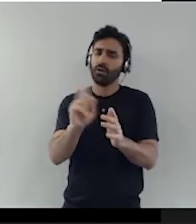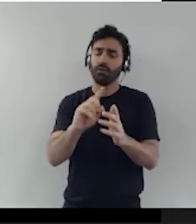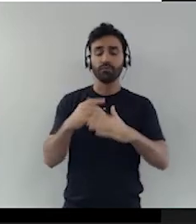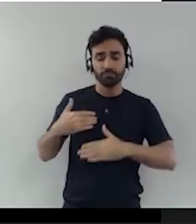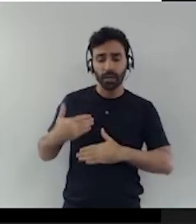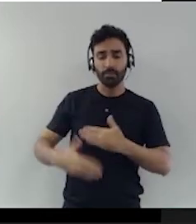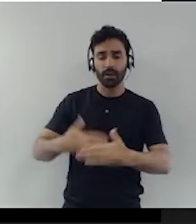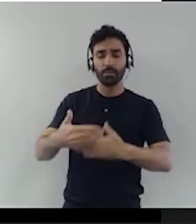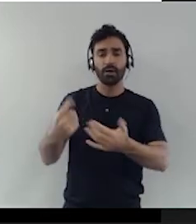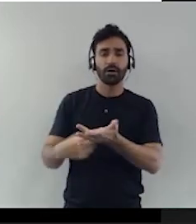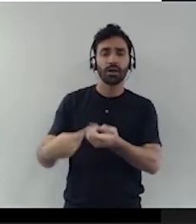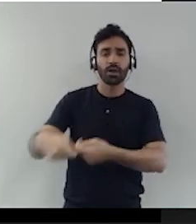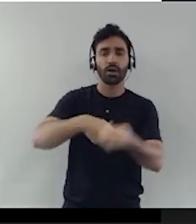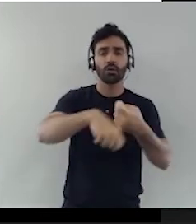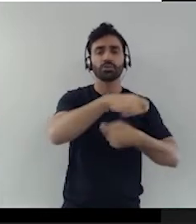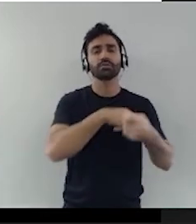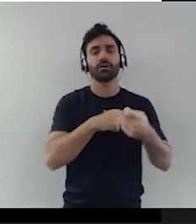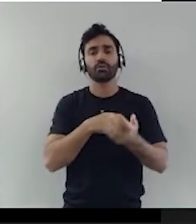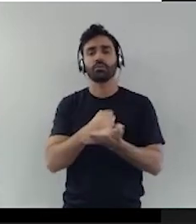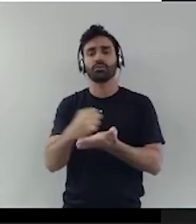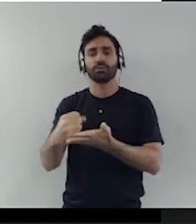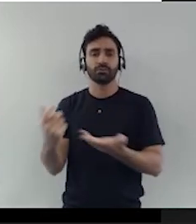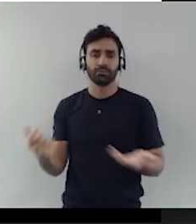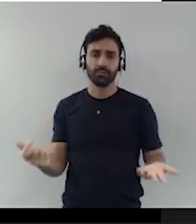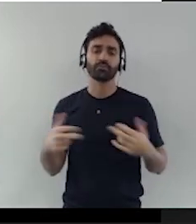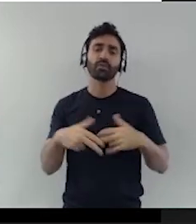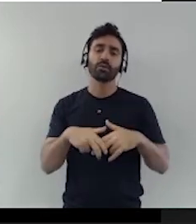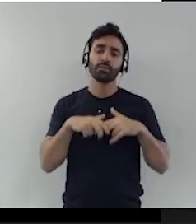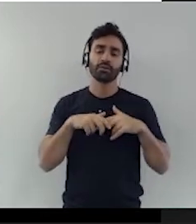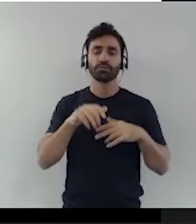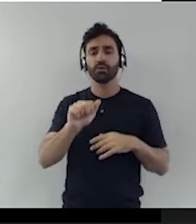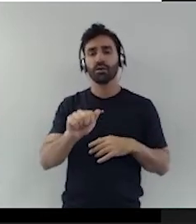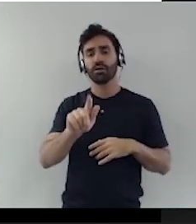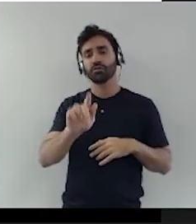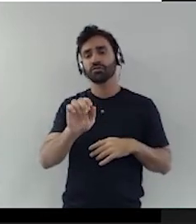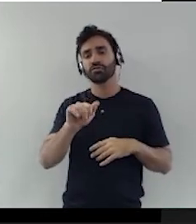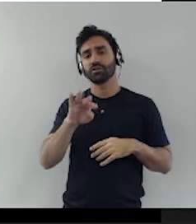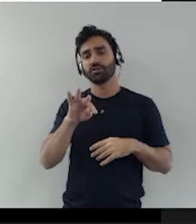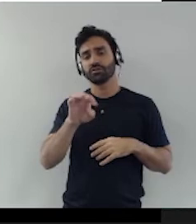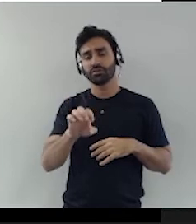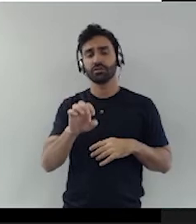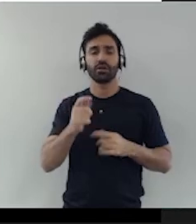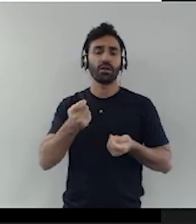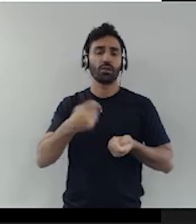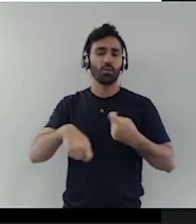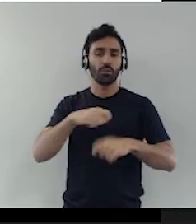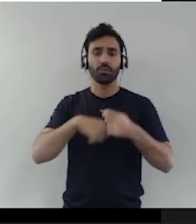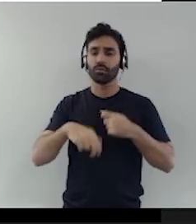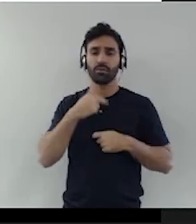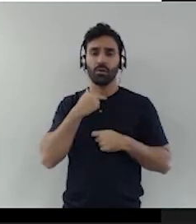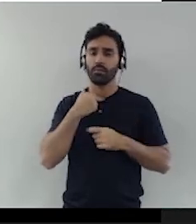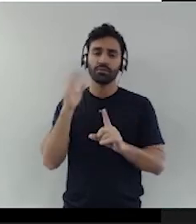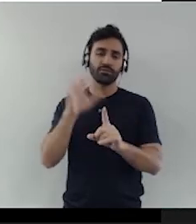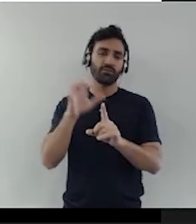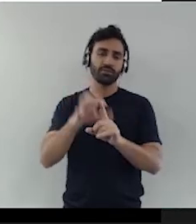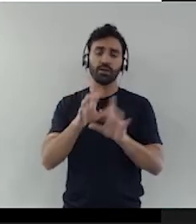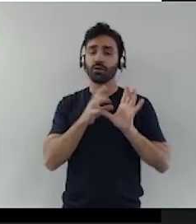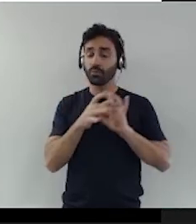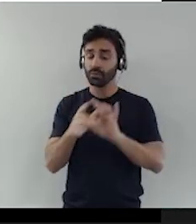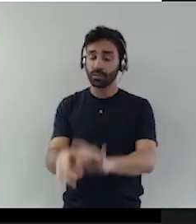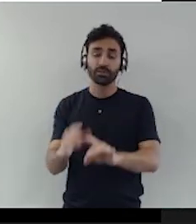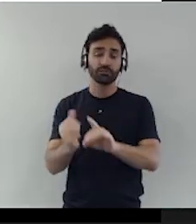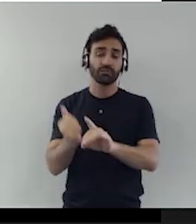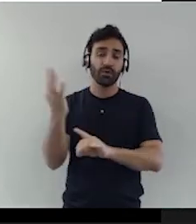contratos. Em radical incerteza, os agentes econômicos não podem inferir o contexto externo do